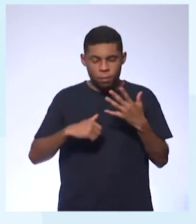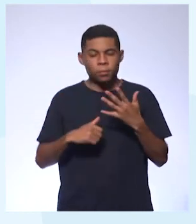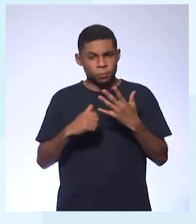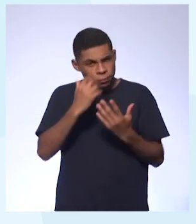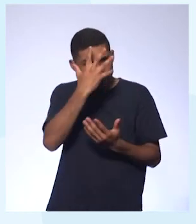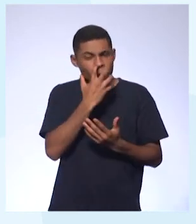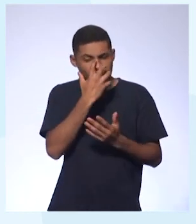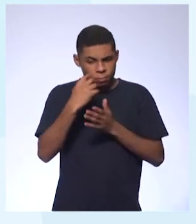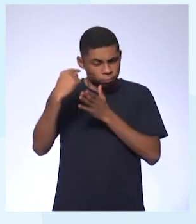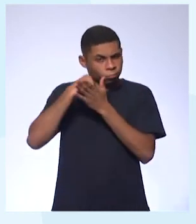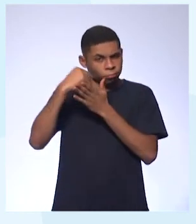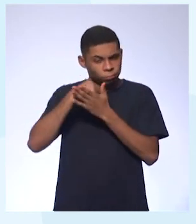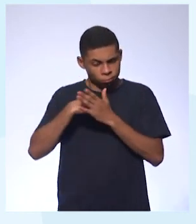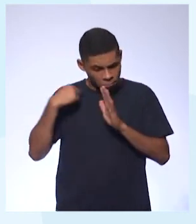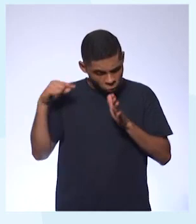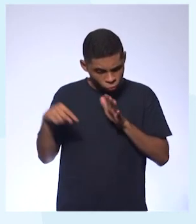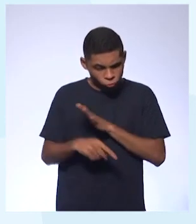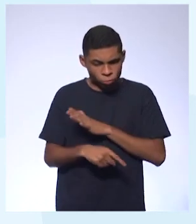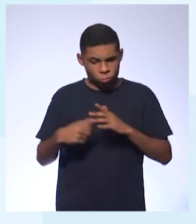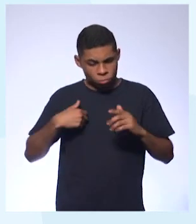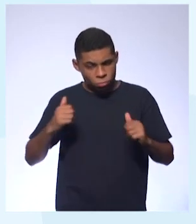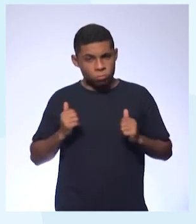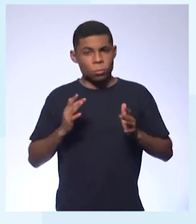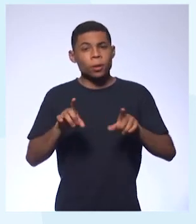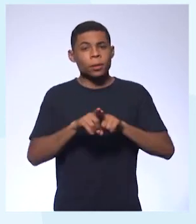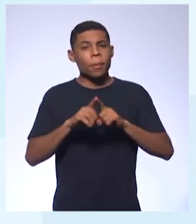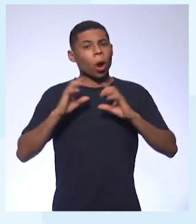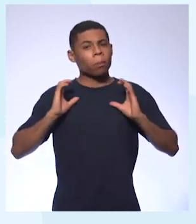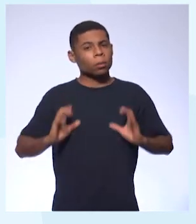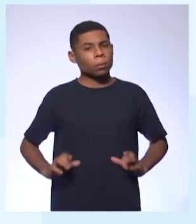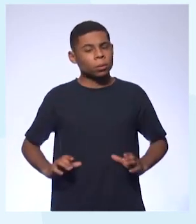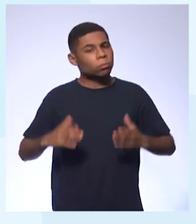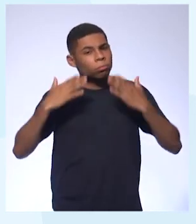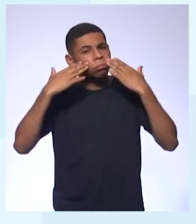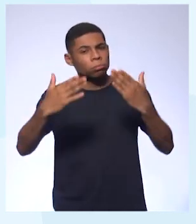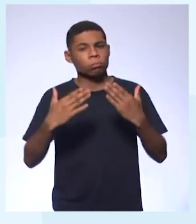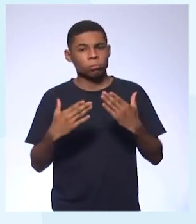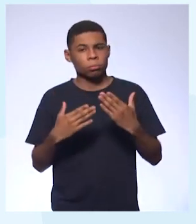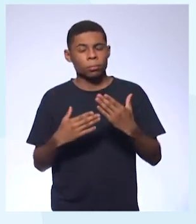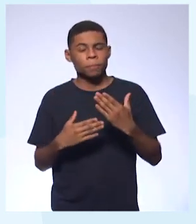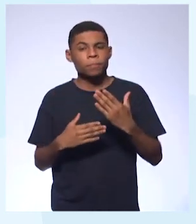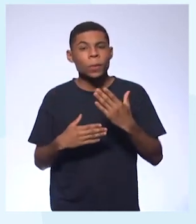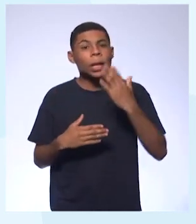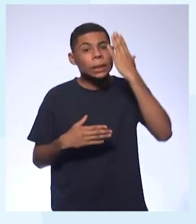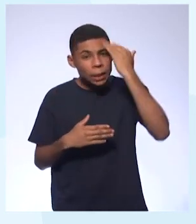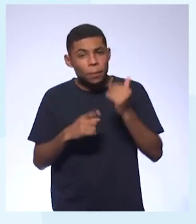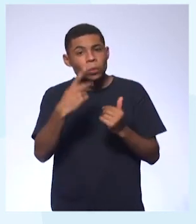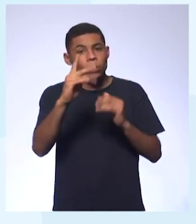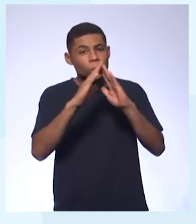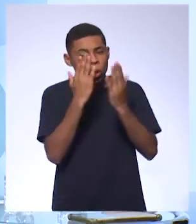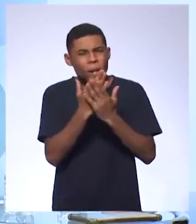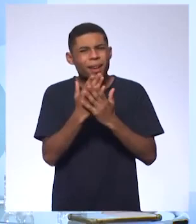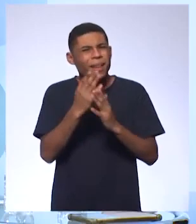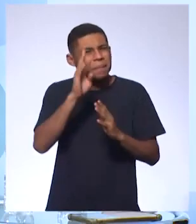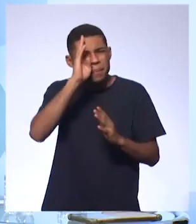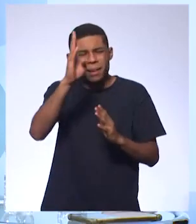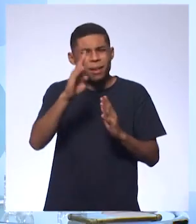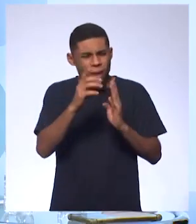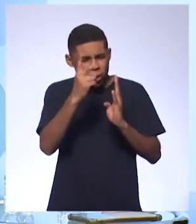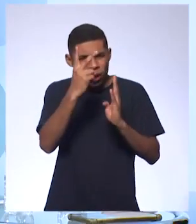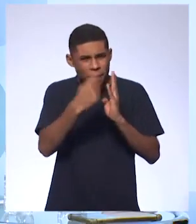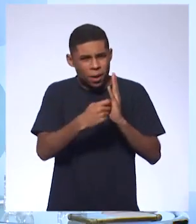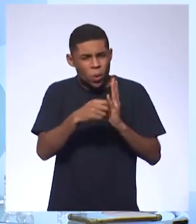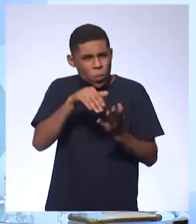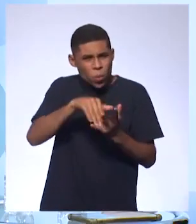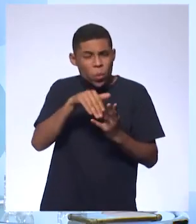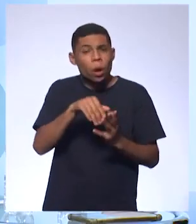sério sobre os seus atos e posturas. Então, quando a gente pede na escola, principalmente no final do bimestre, para que o aluno